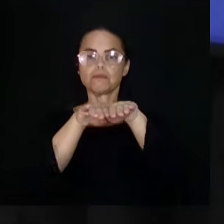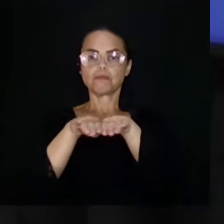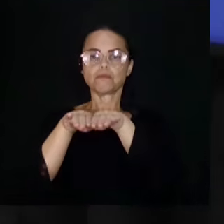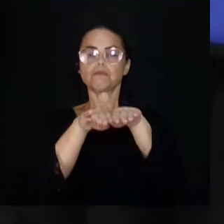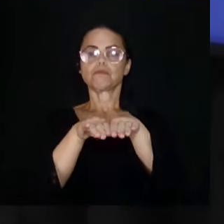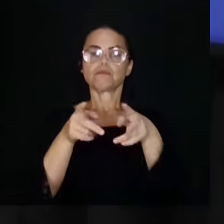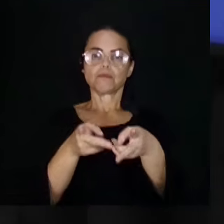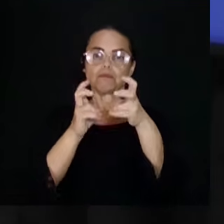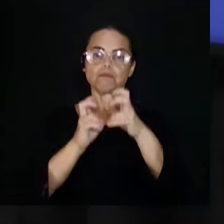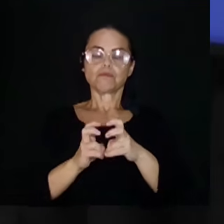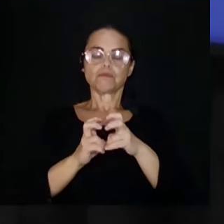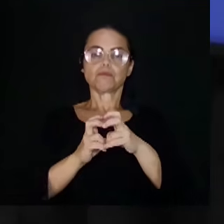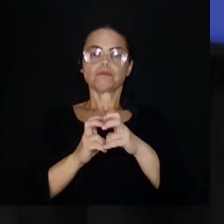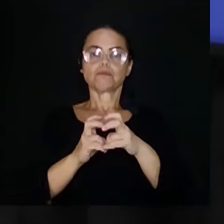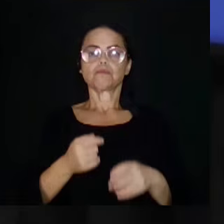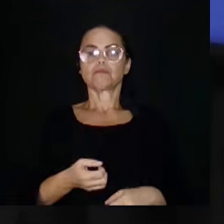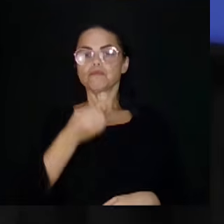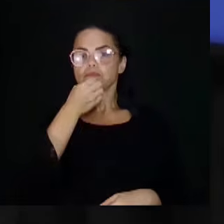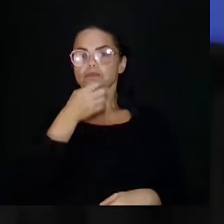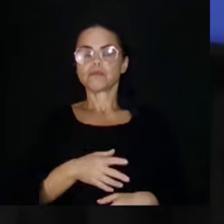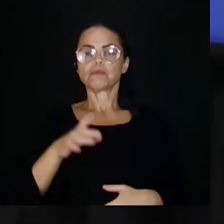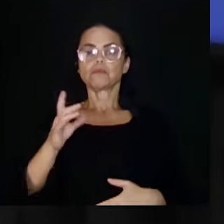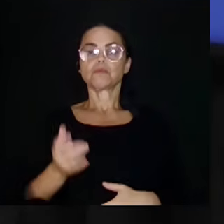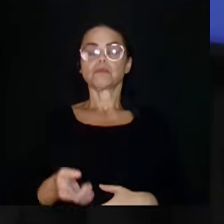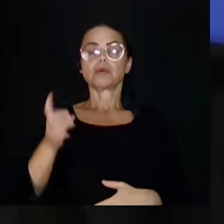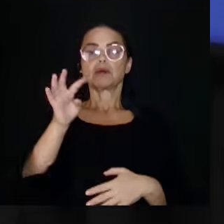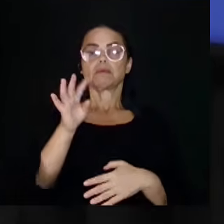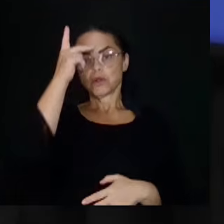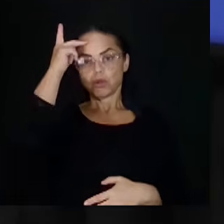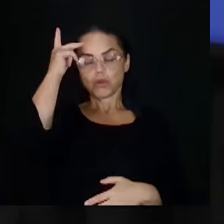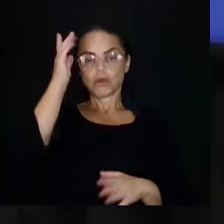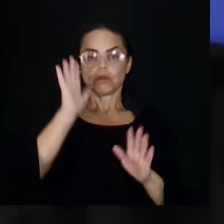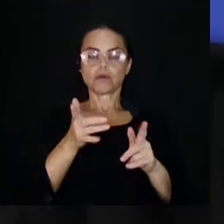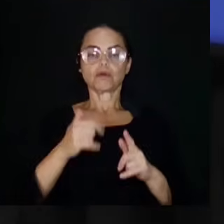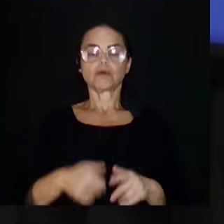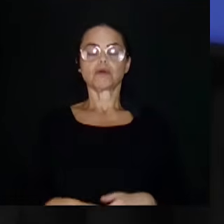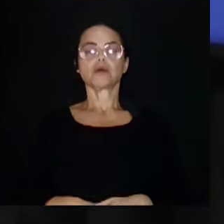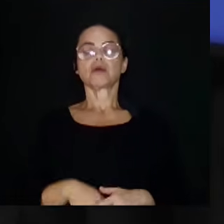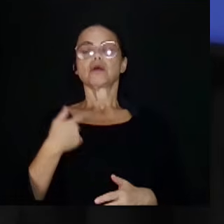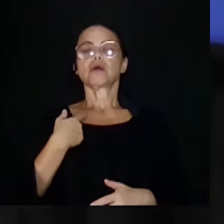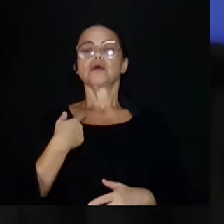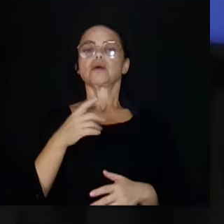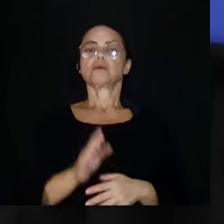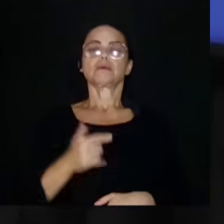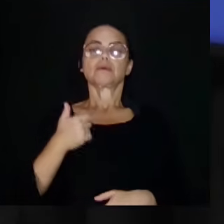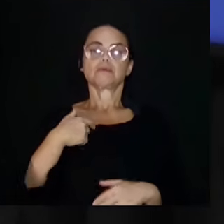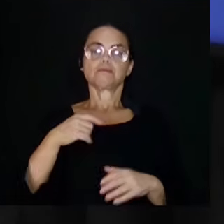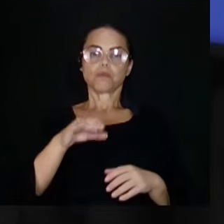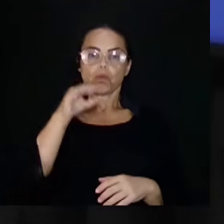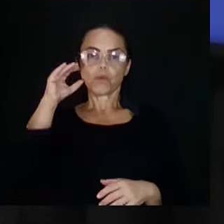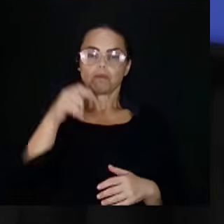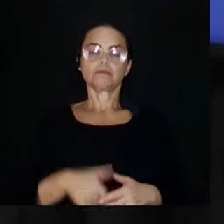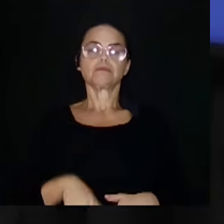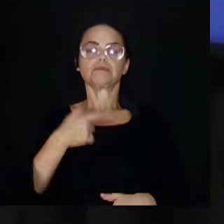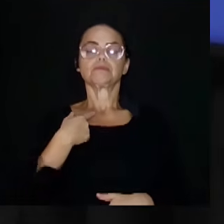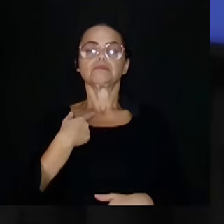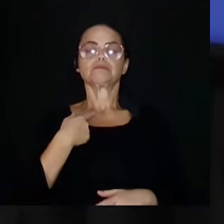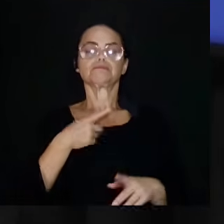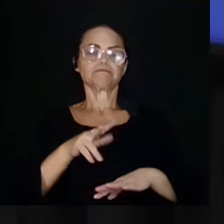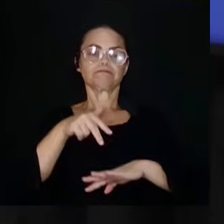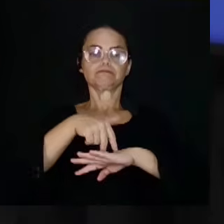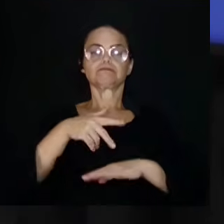já atuam há anos, silenciosamente, e celebra o protagonismo que molda, com coragem